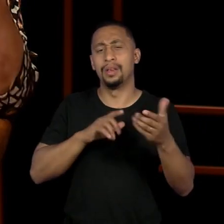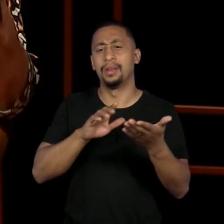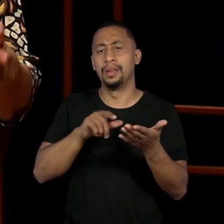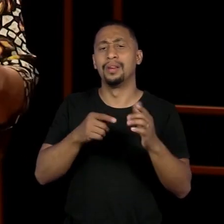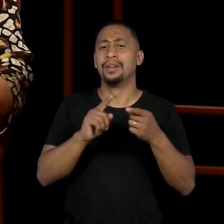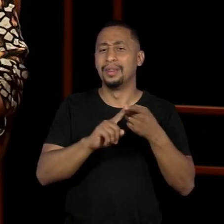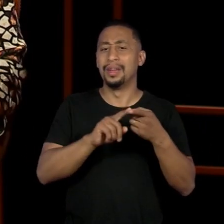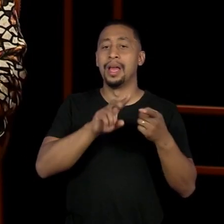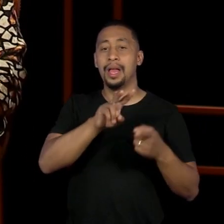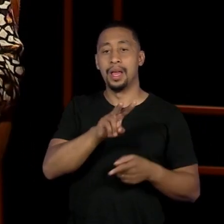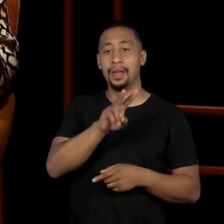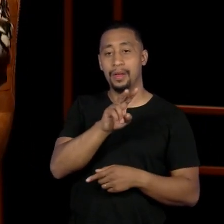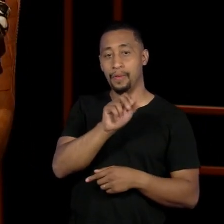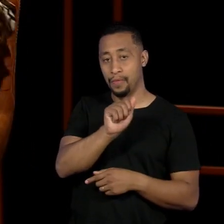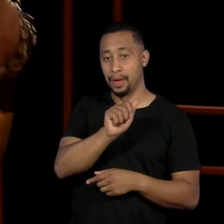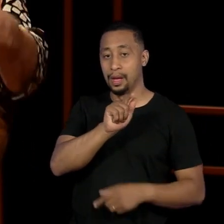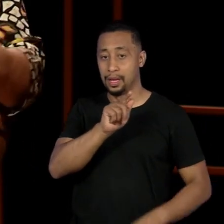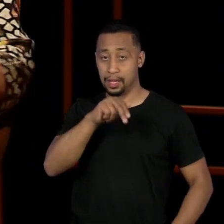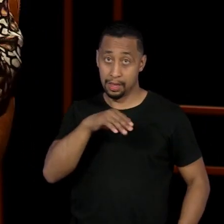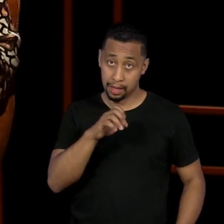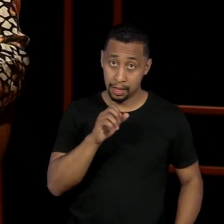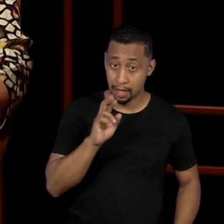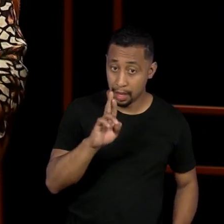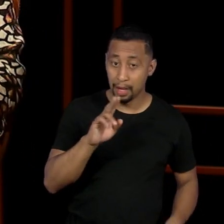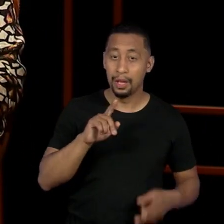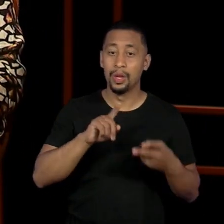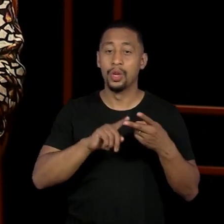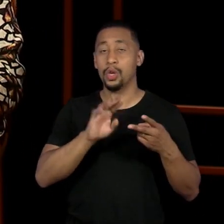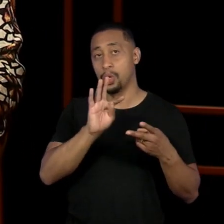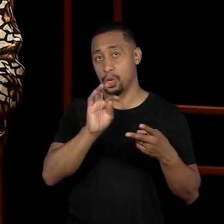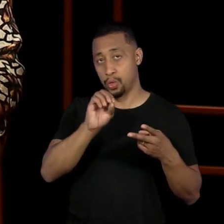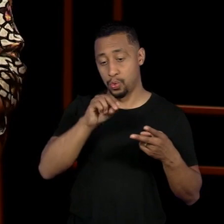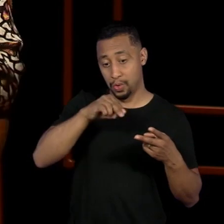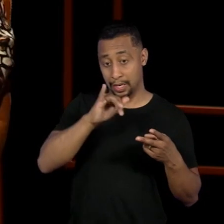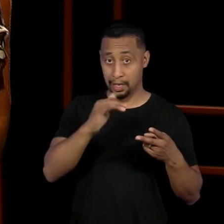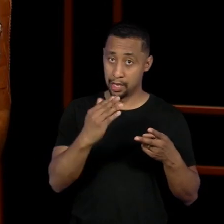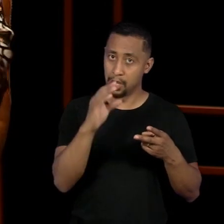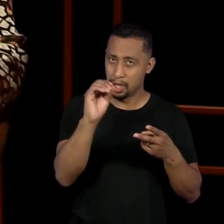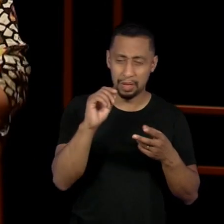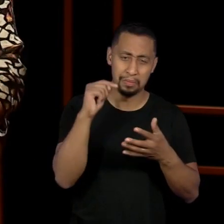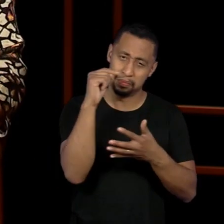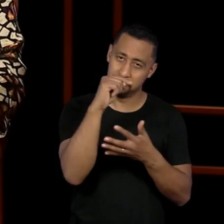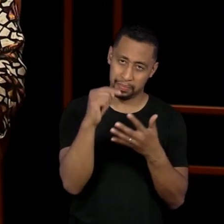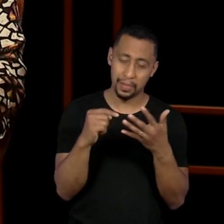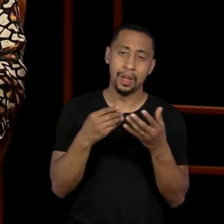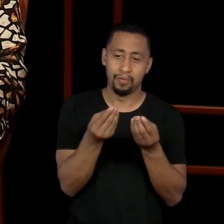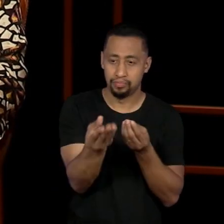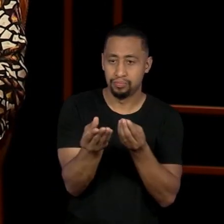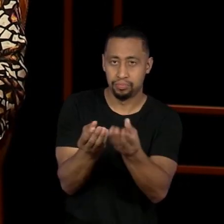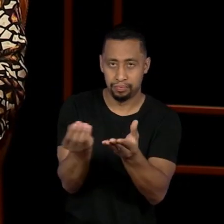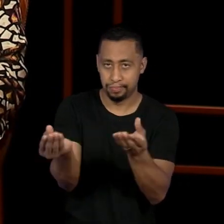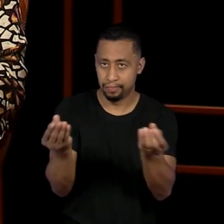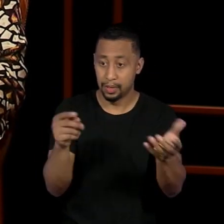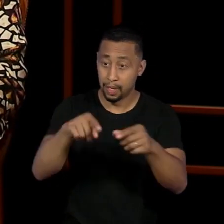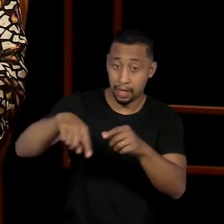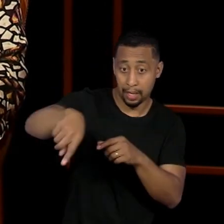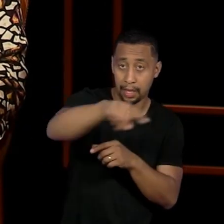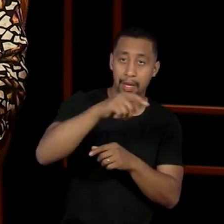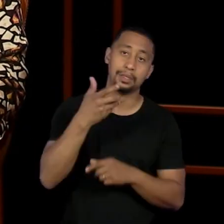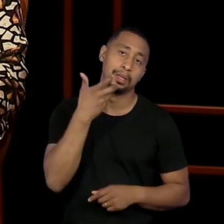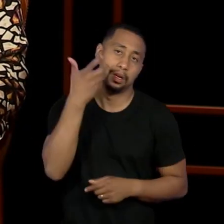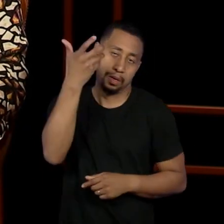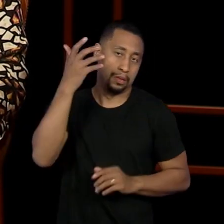o Toninho Horta, enfim. Eu fui fazendo a minha coisa literária. Mas eu